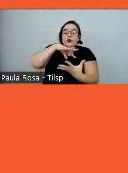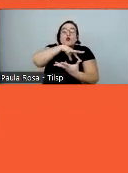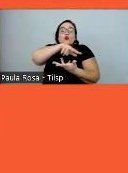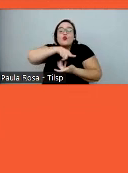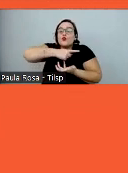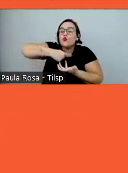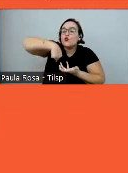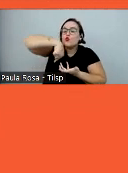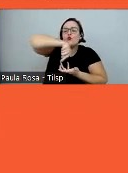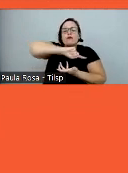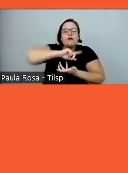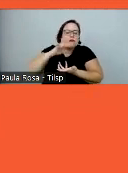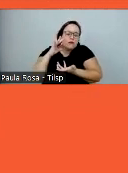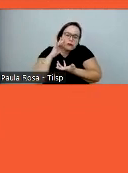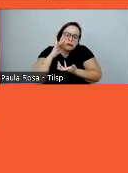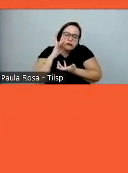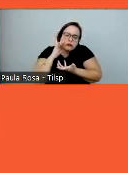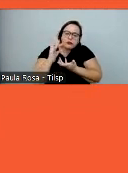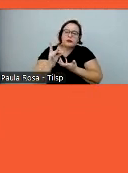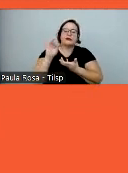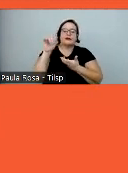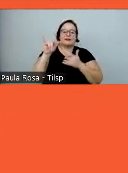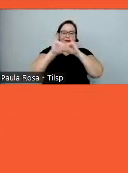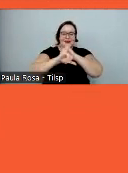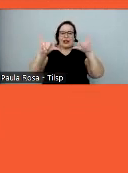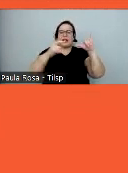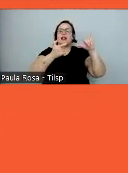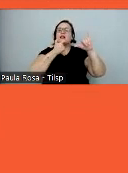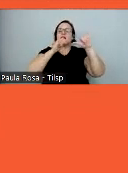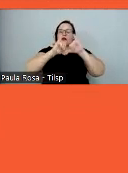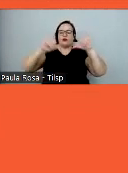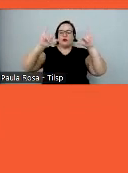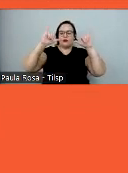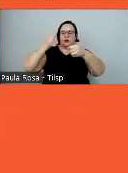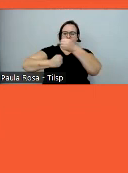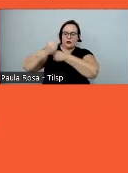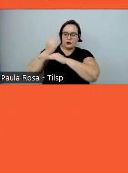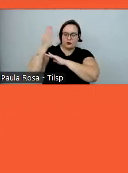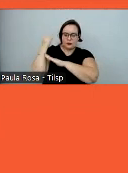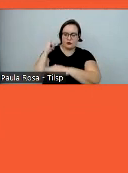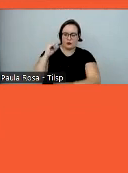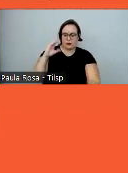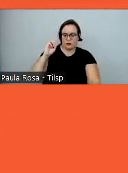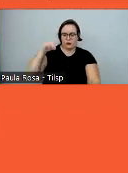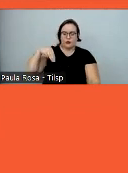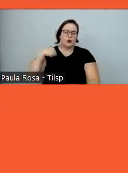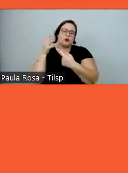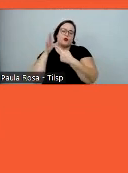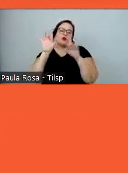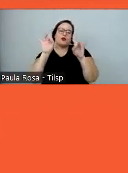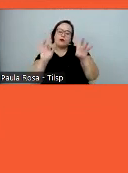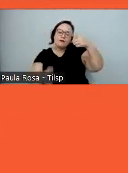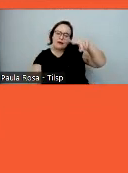foi a chamada em inglês que foi divulgada no ano passado por isso eu tô trazendo aqui para uma lembrança para quem é de alguma maneira